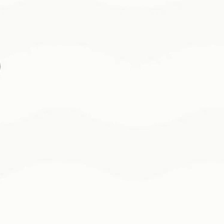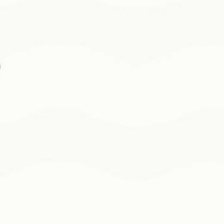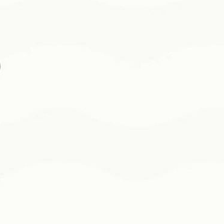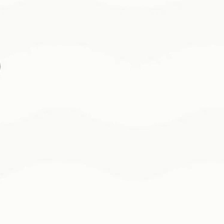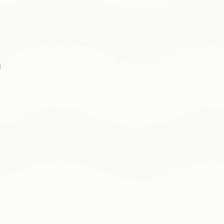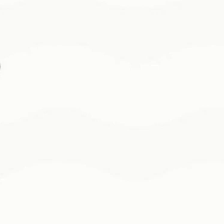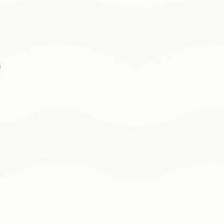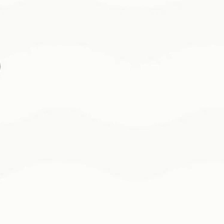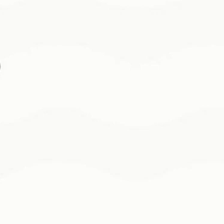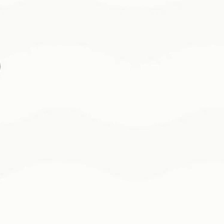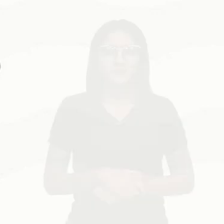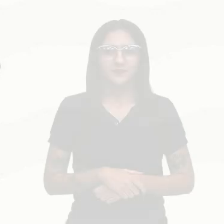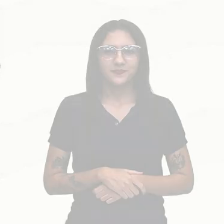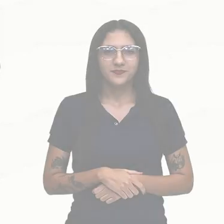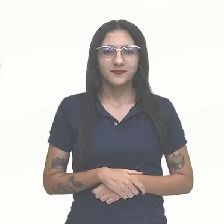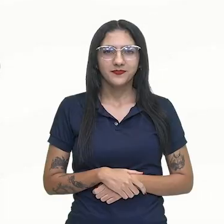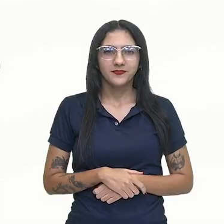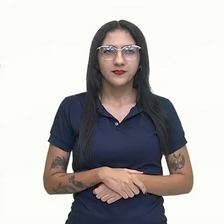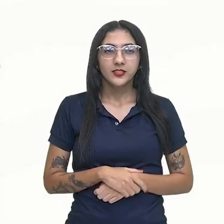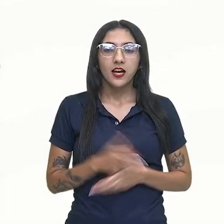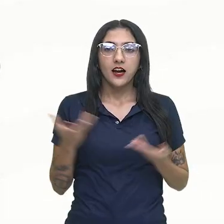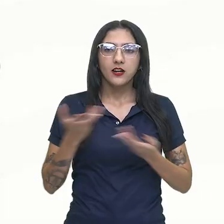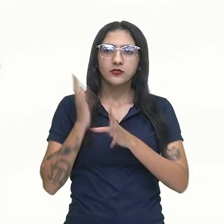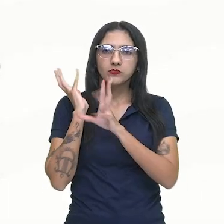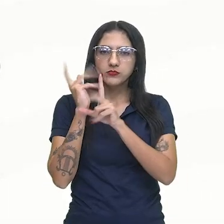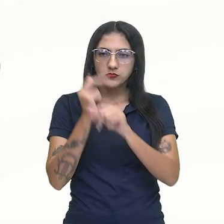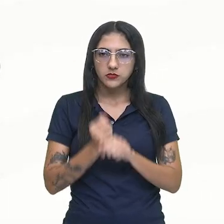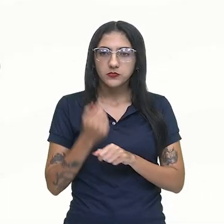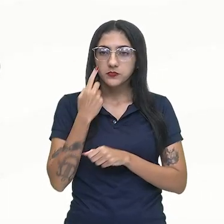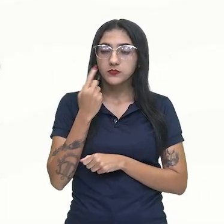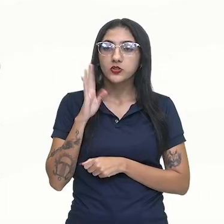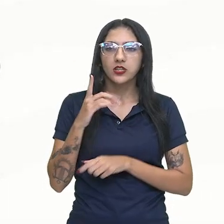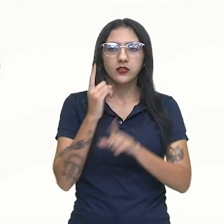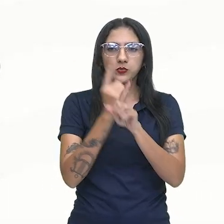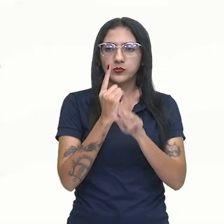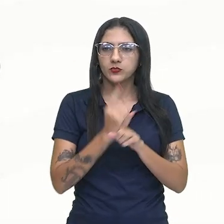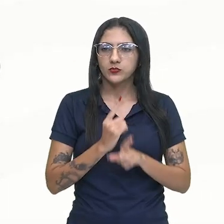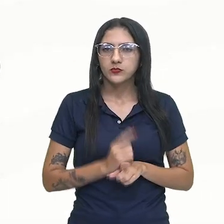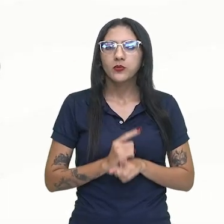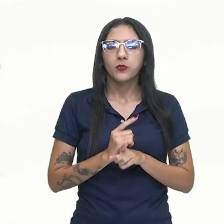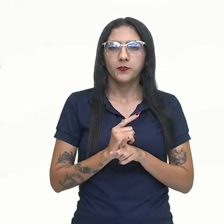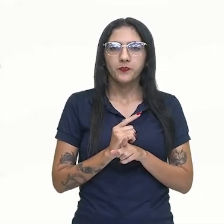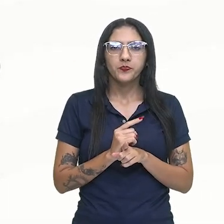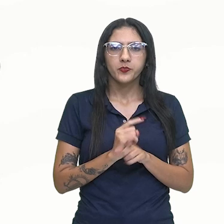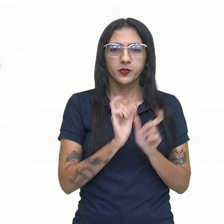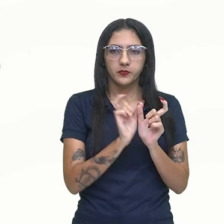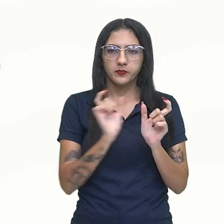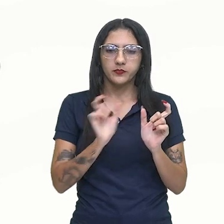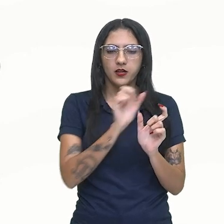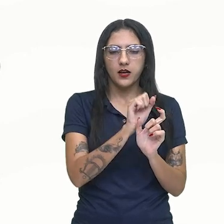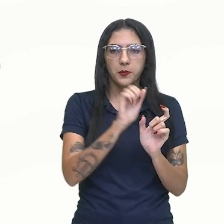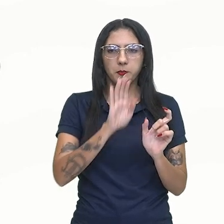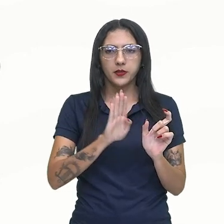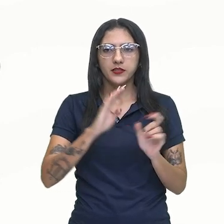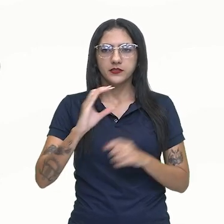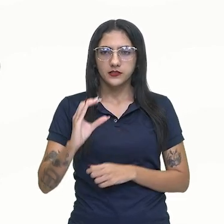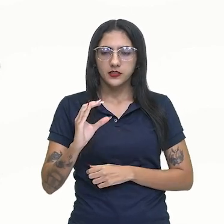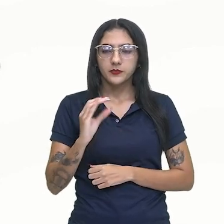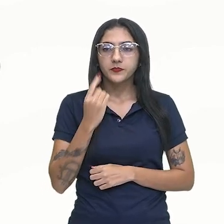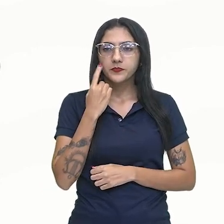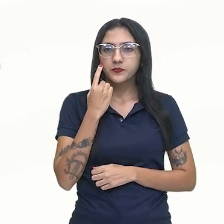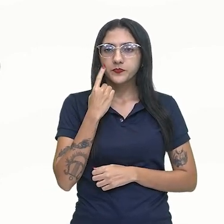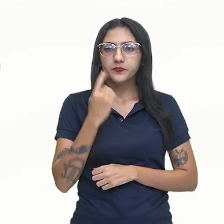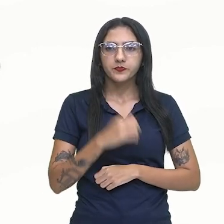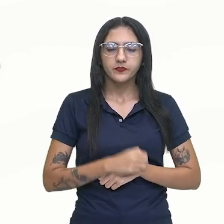já identificou os coeficientes, né? A, B e C. Os nossos coeficientes o